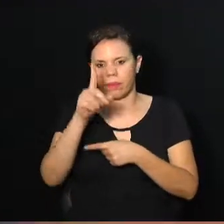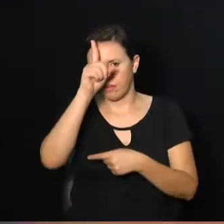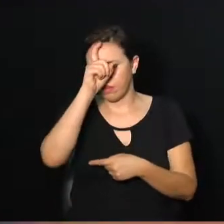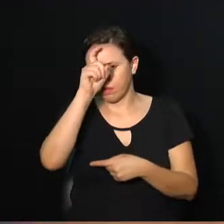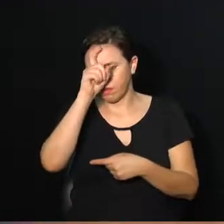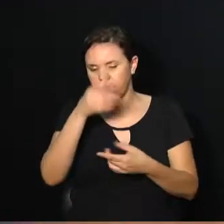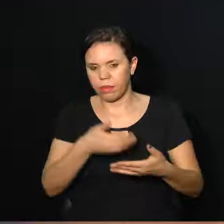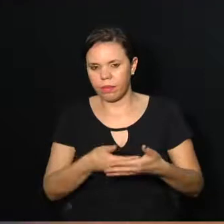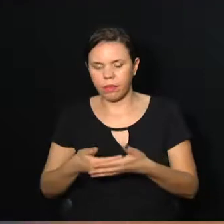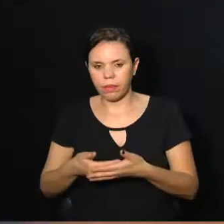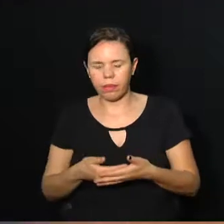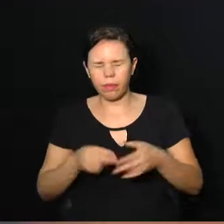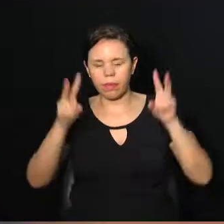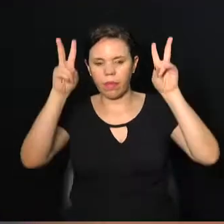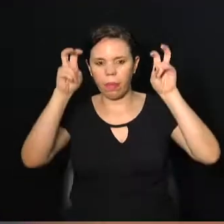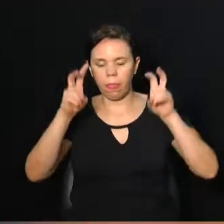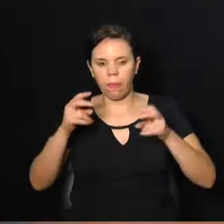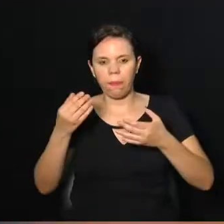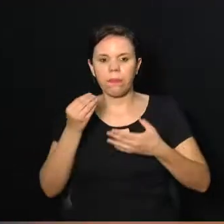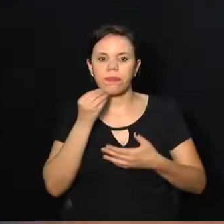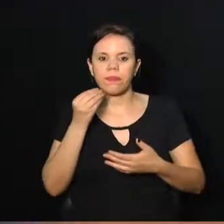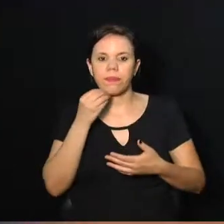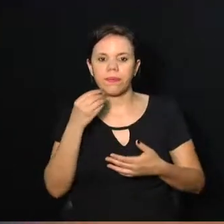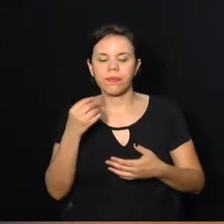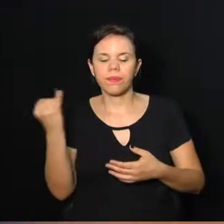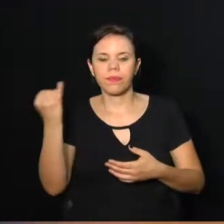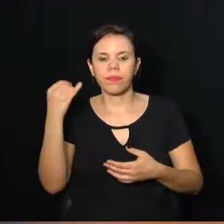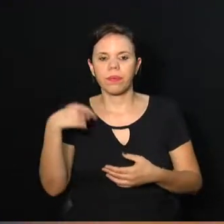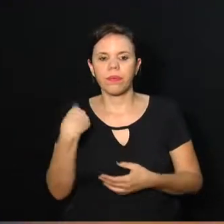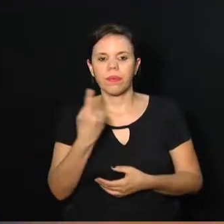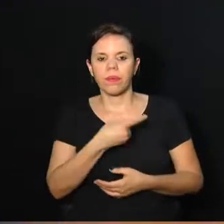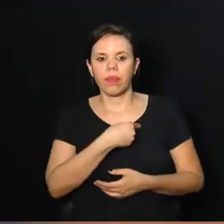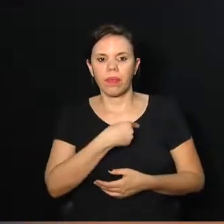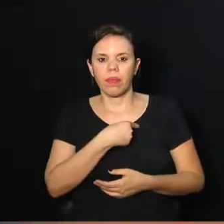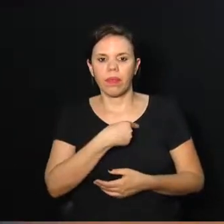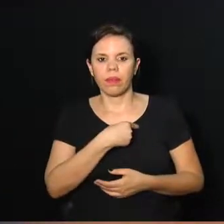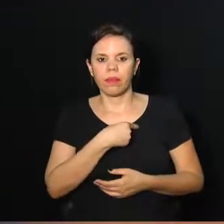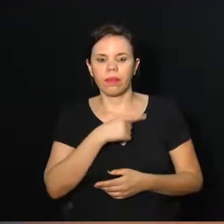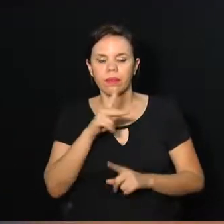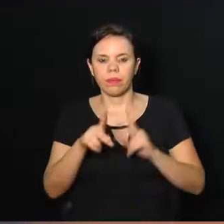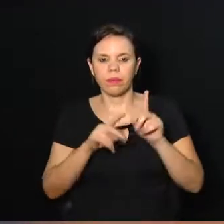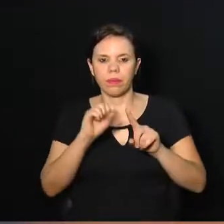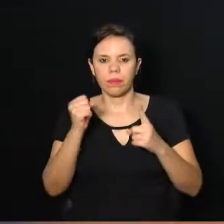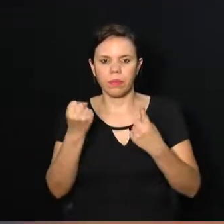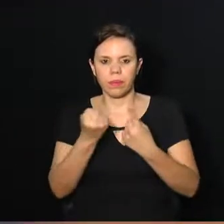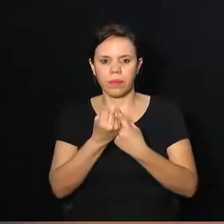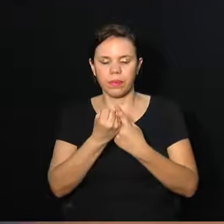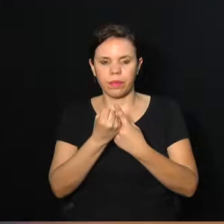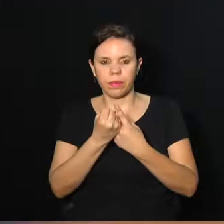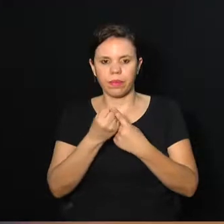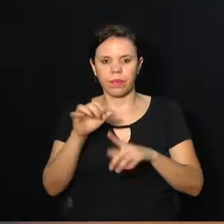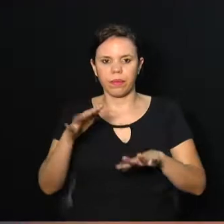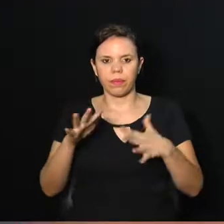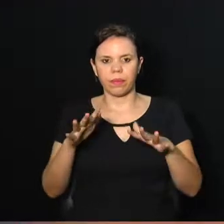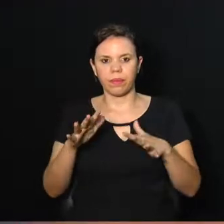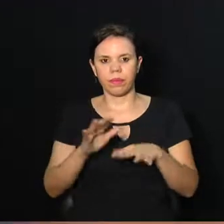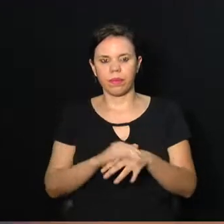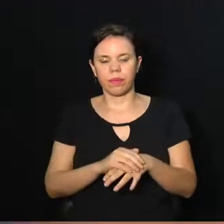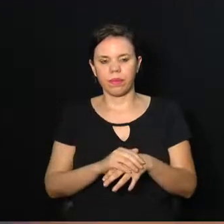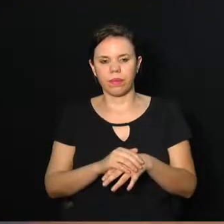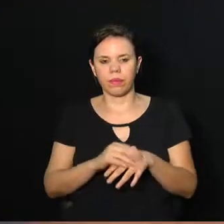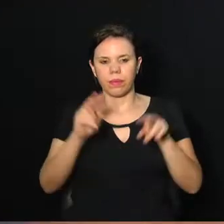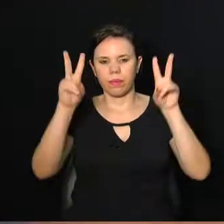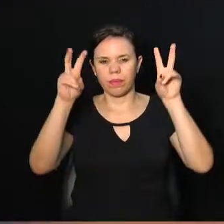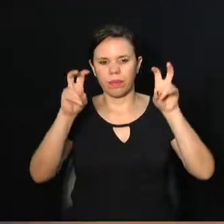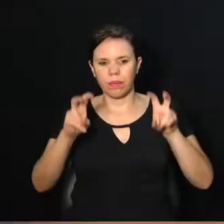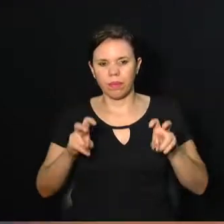sobre o assunto, né, que é importante para nós, né, para a sociedade, né, e talvez seja um assunto que